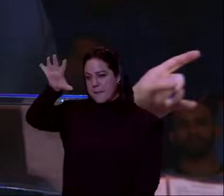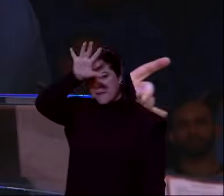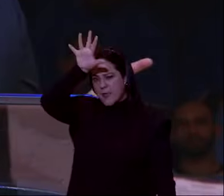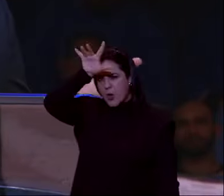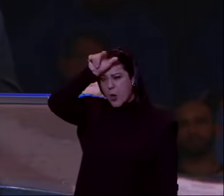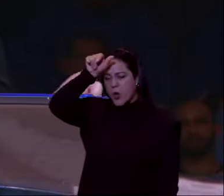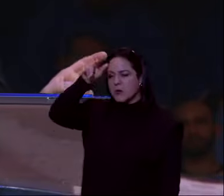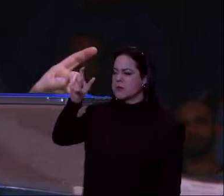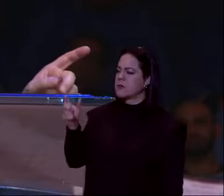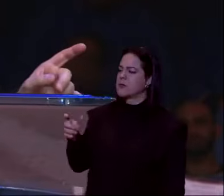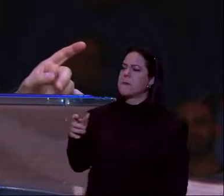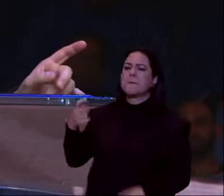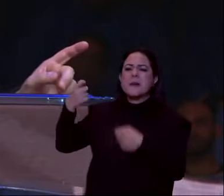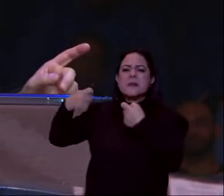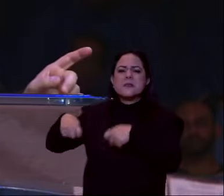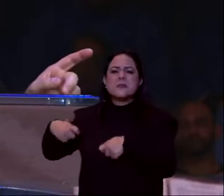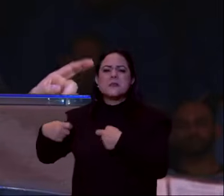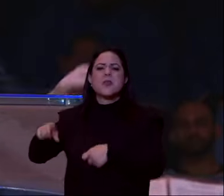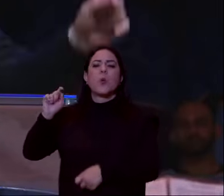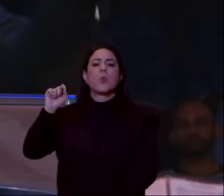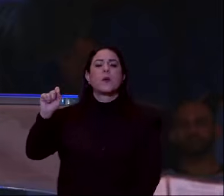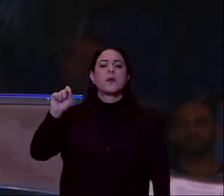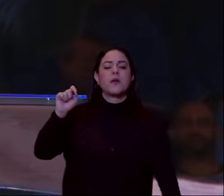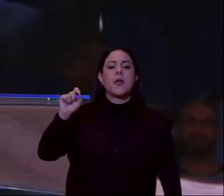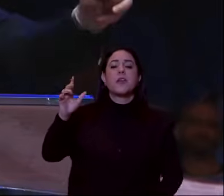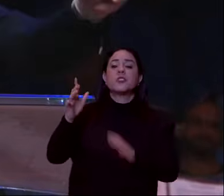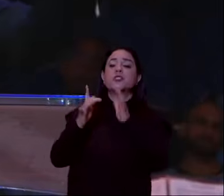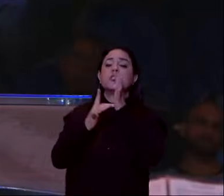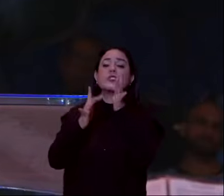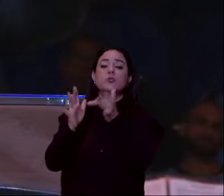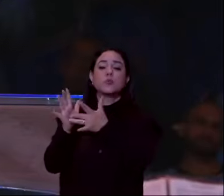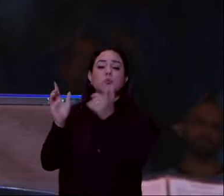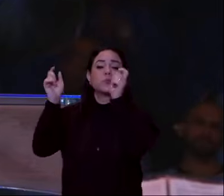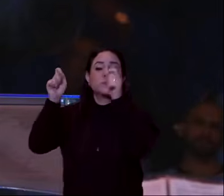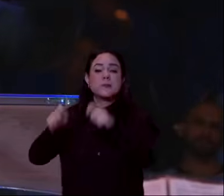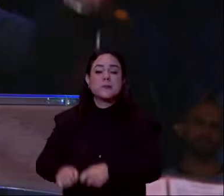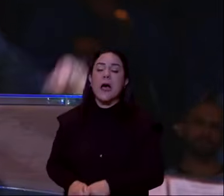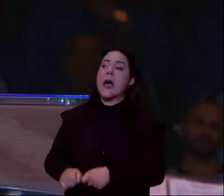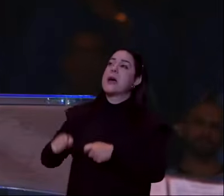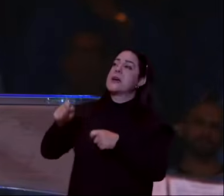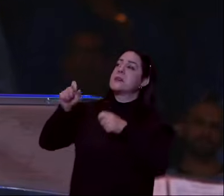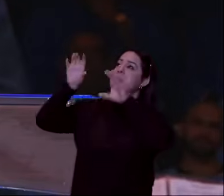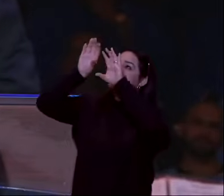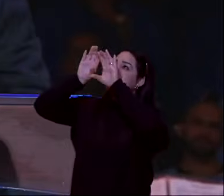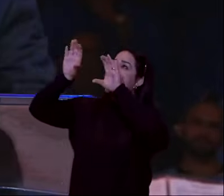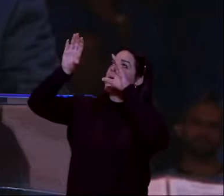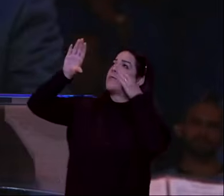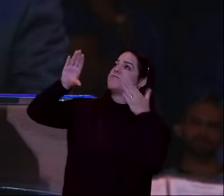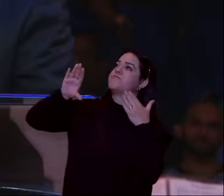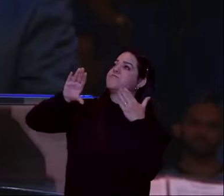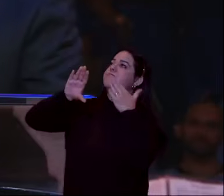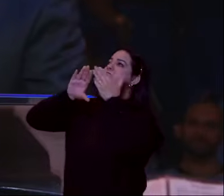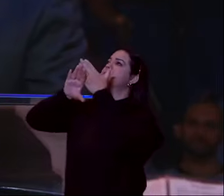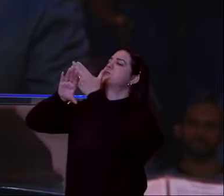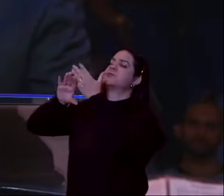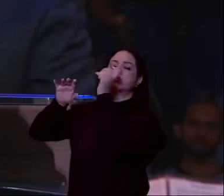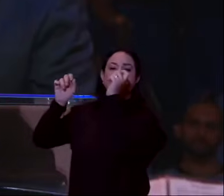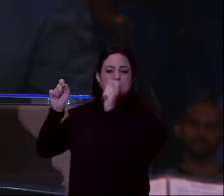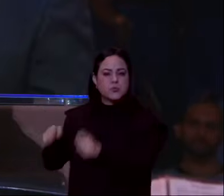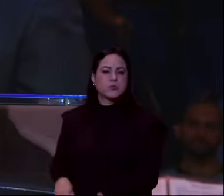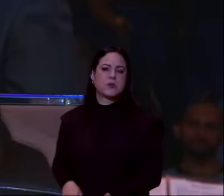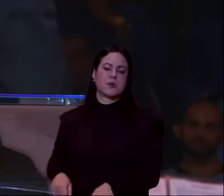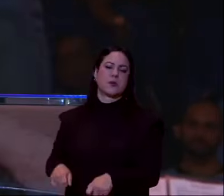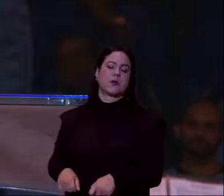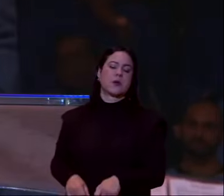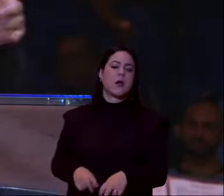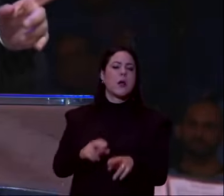dá para subir aos céus a não ser por Jesus, o único mediador entre Deus e os homens.